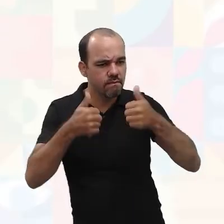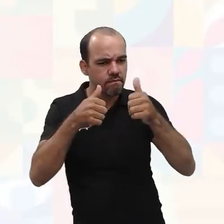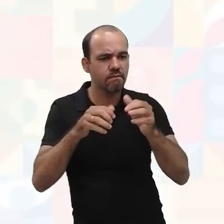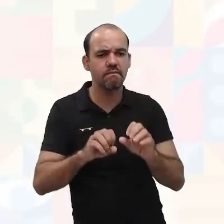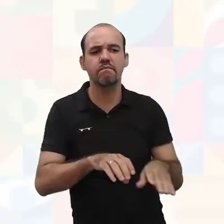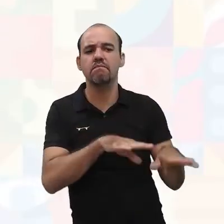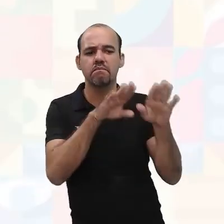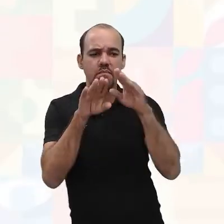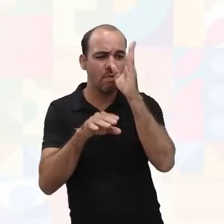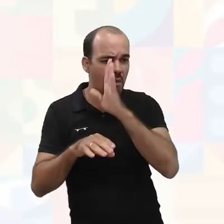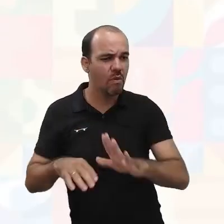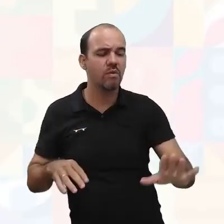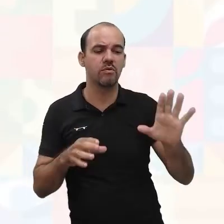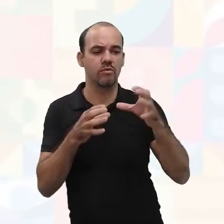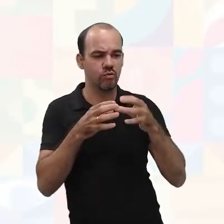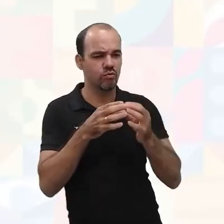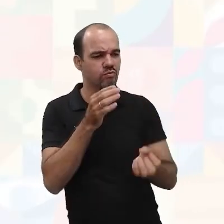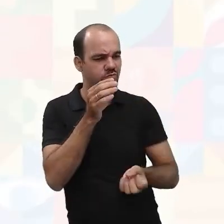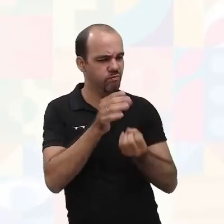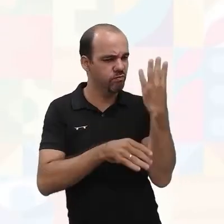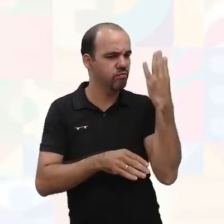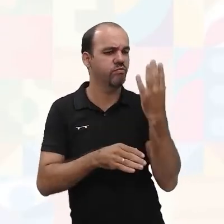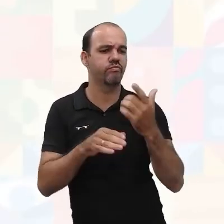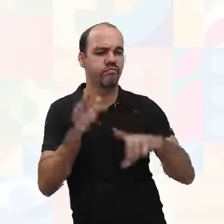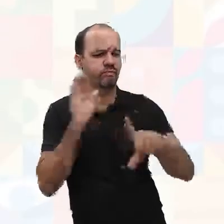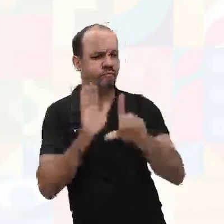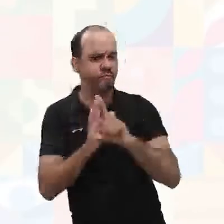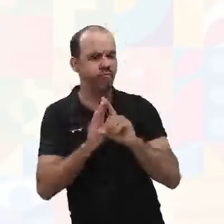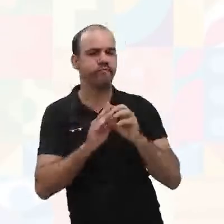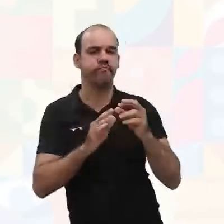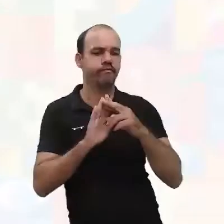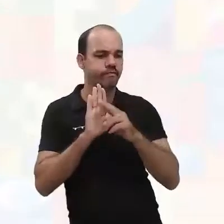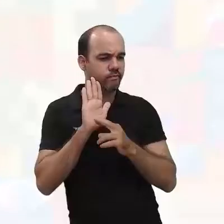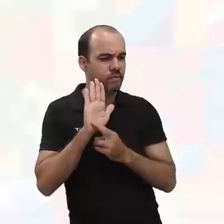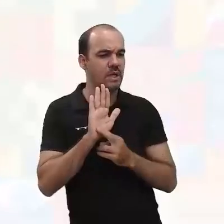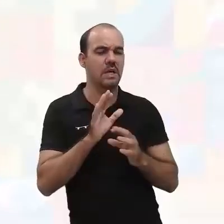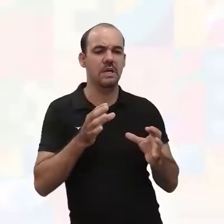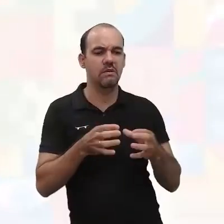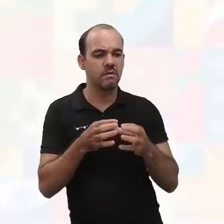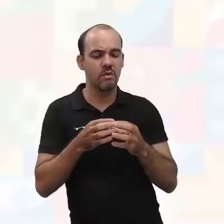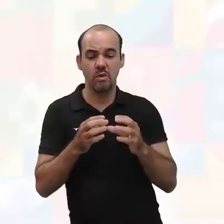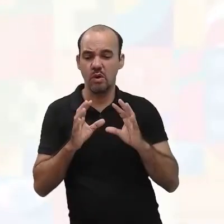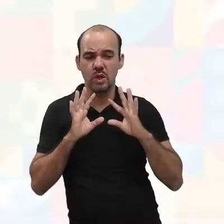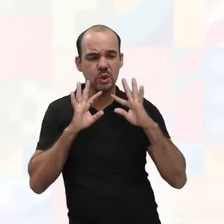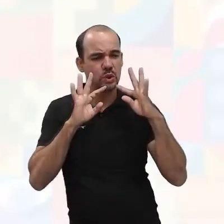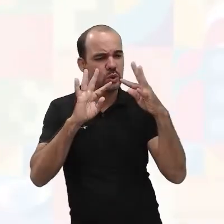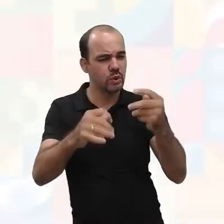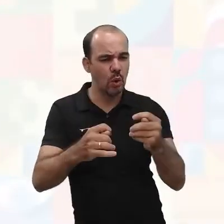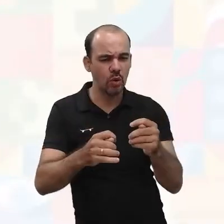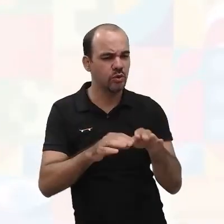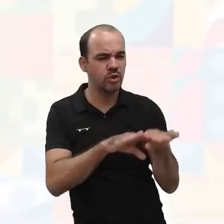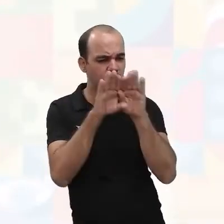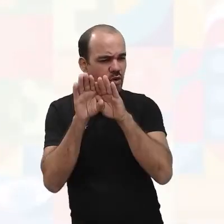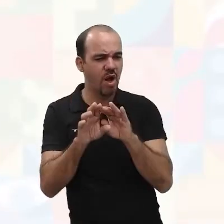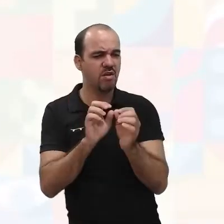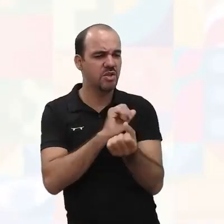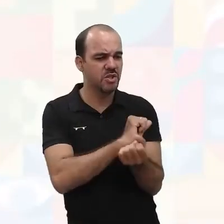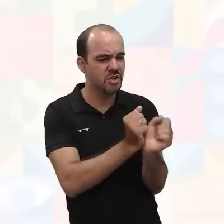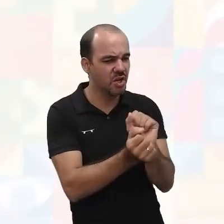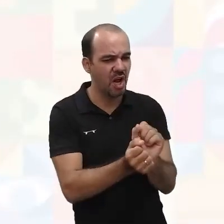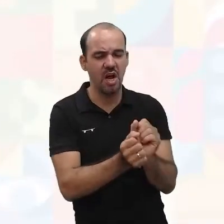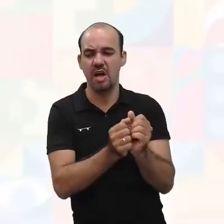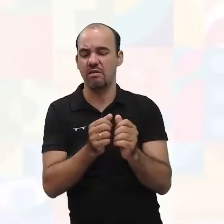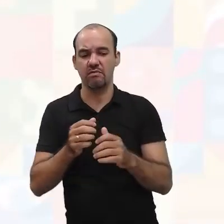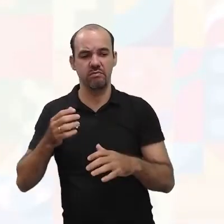que pudesse dar oportunidade dos trabalhadores, dos filhos daqueles ex-escravizados, daquela população que